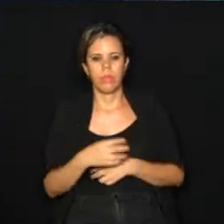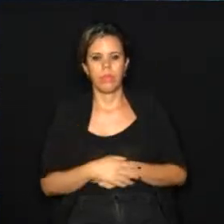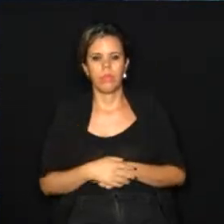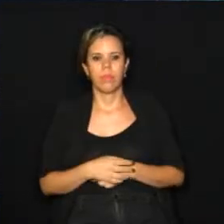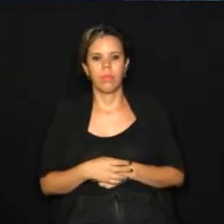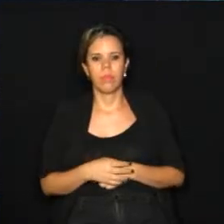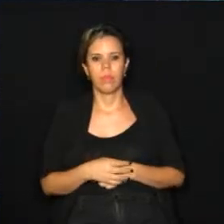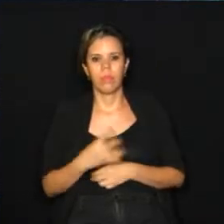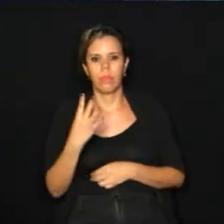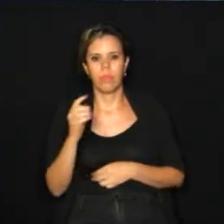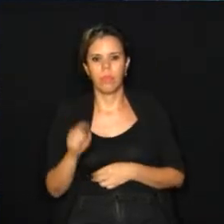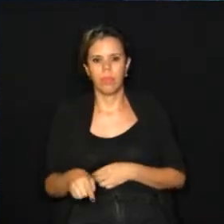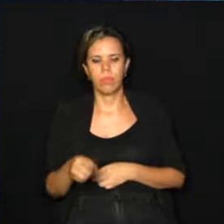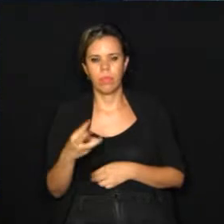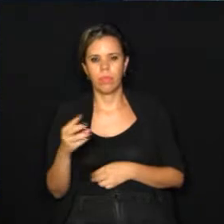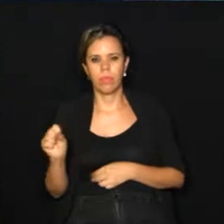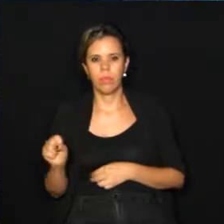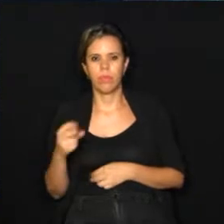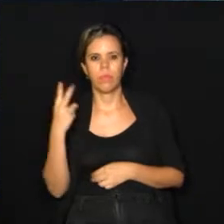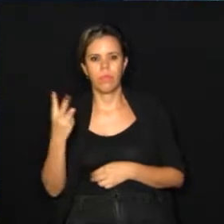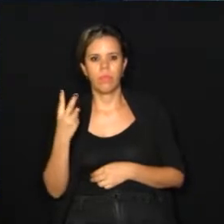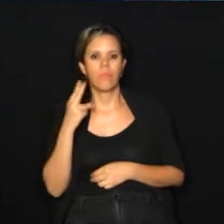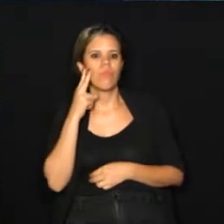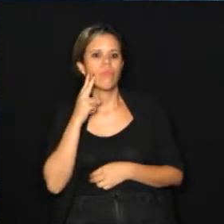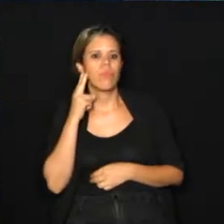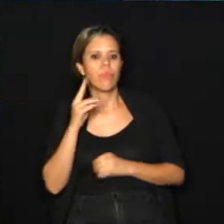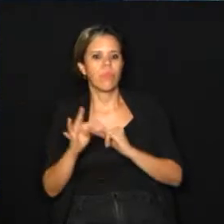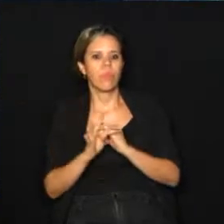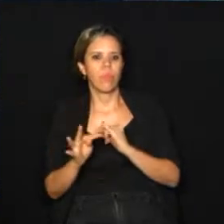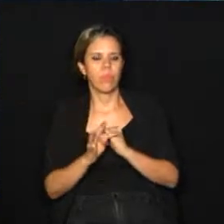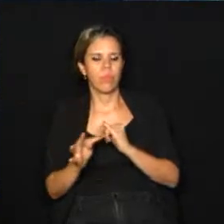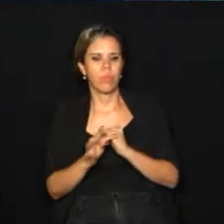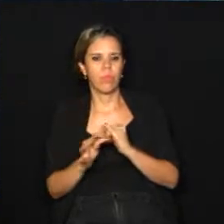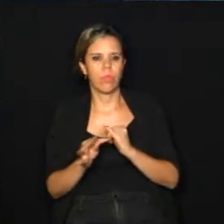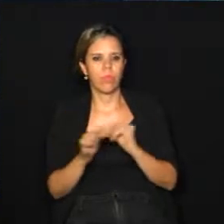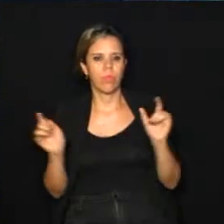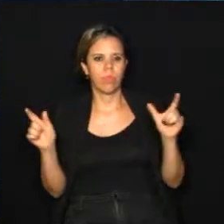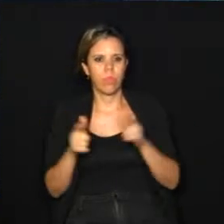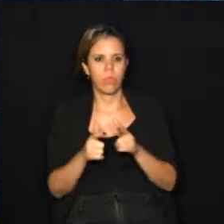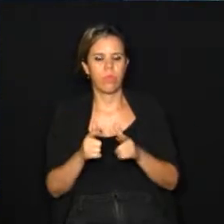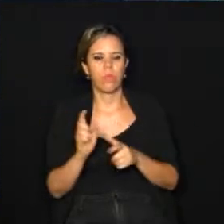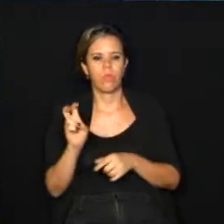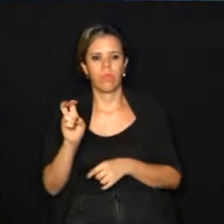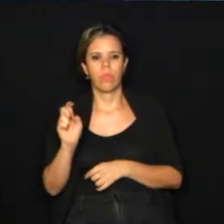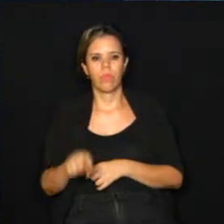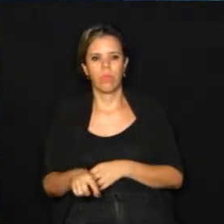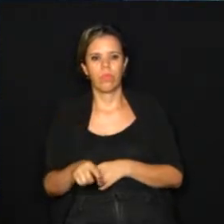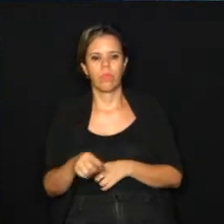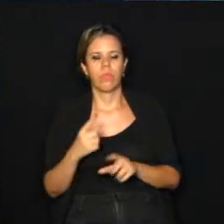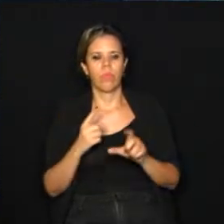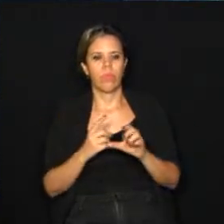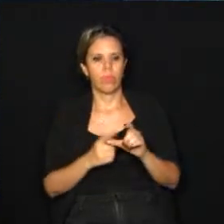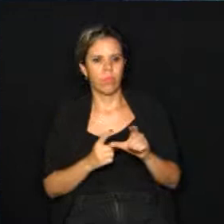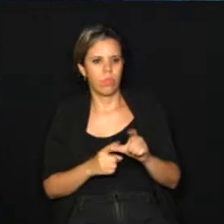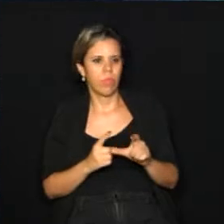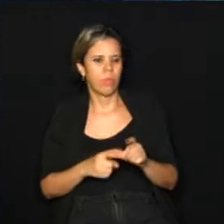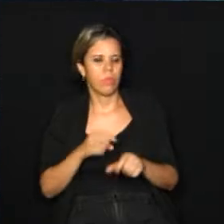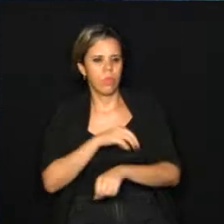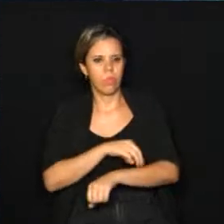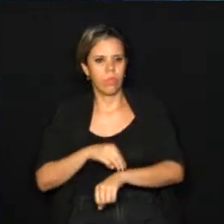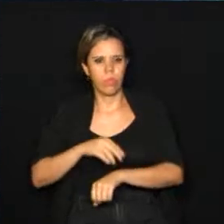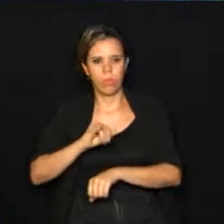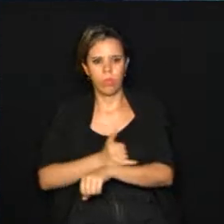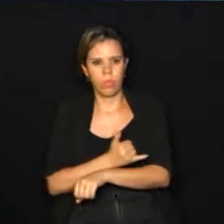sequência, aparecem Paulínia, Valinhos, Vinhedo, Itatiba, cidades com menos de 5.000 casos, Cosmópolis, Montemor,